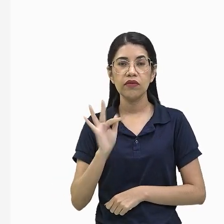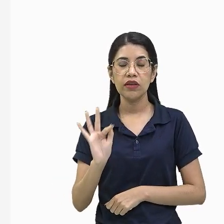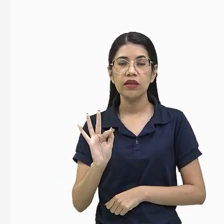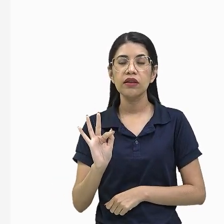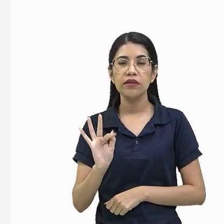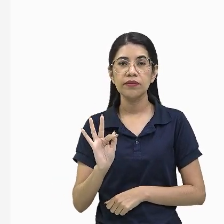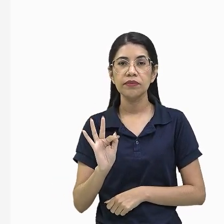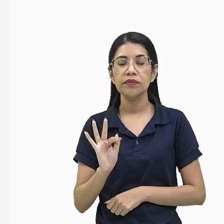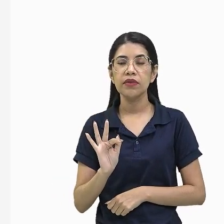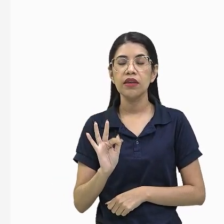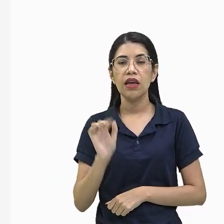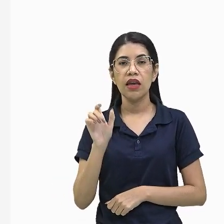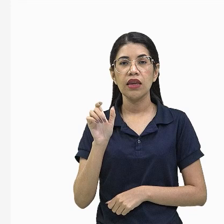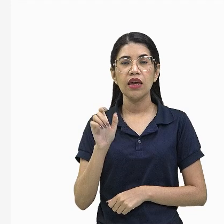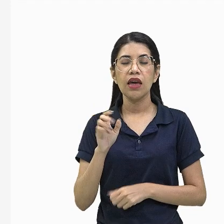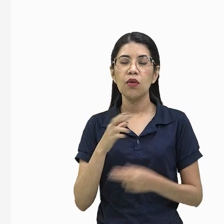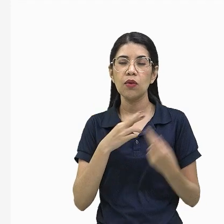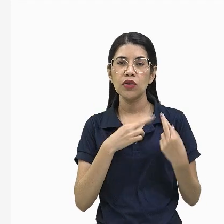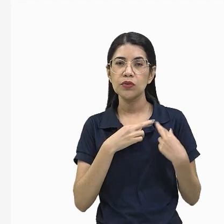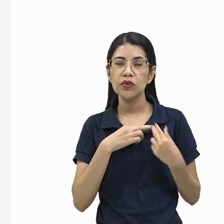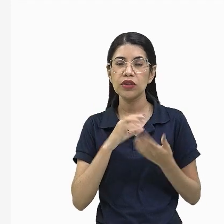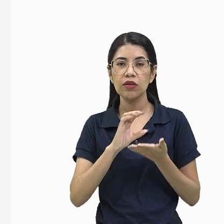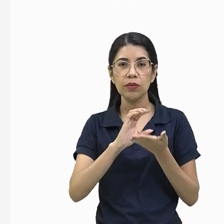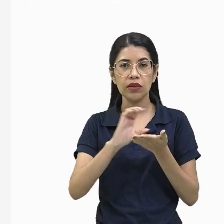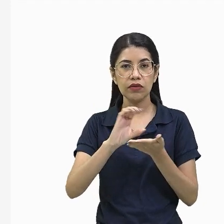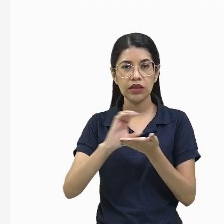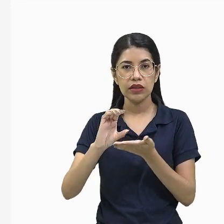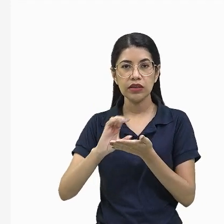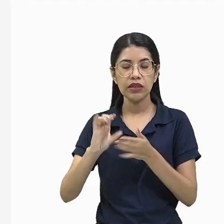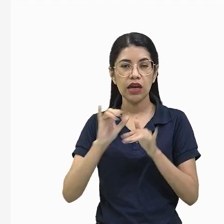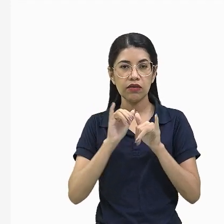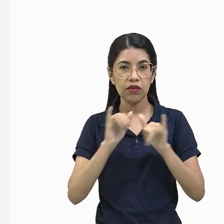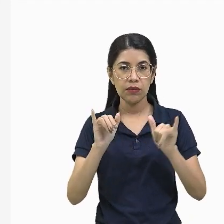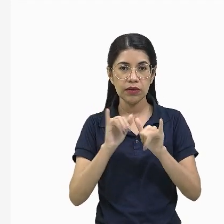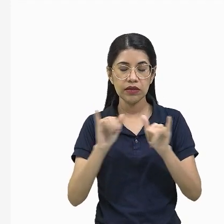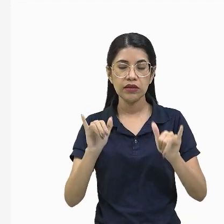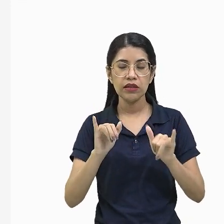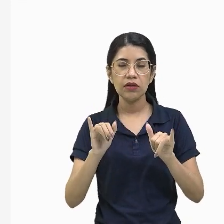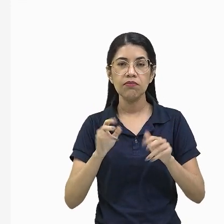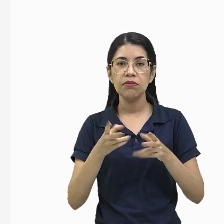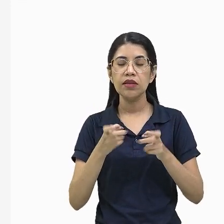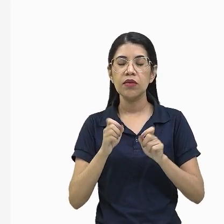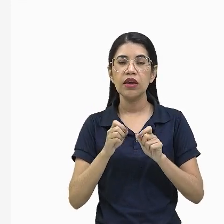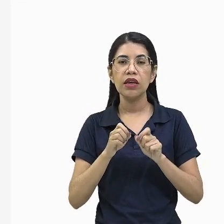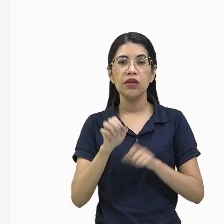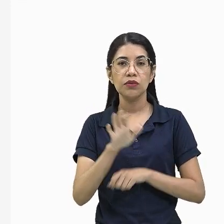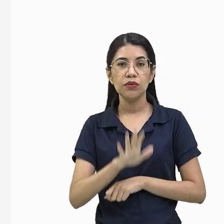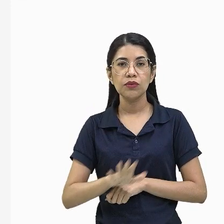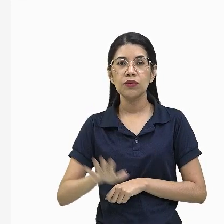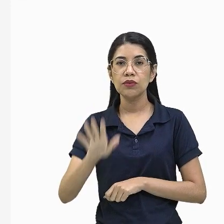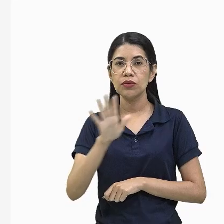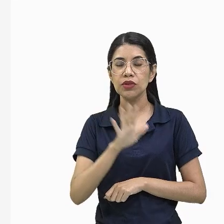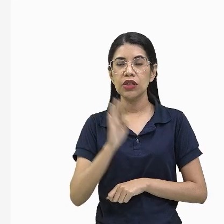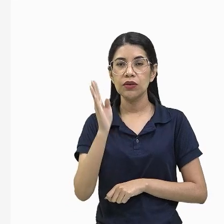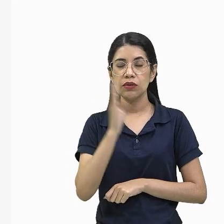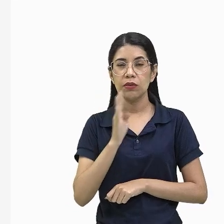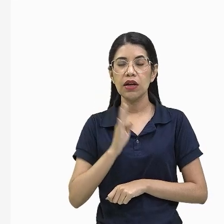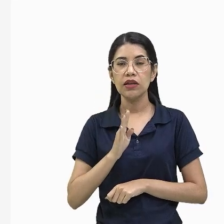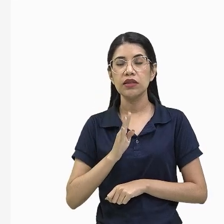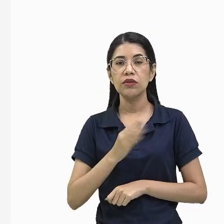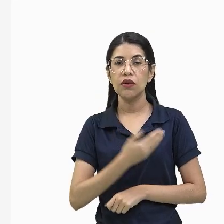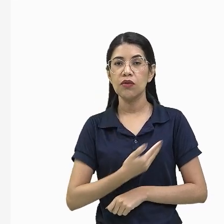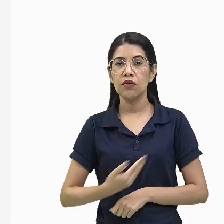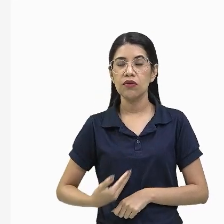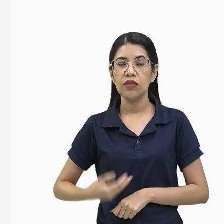como a pessoa que financia essa campanha. Percebo que é uma campanha a nível nacional, promovida pelo governo federal